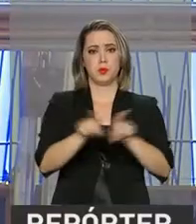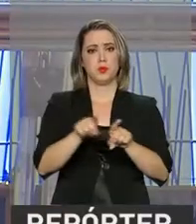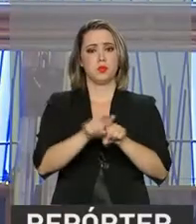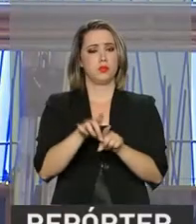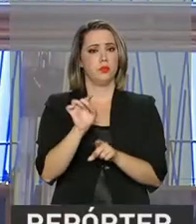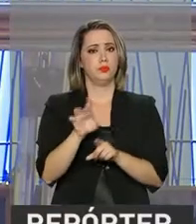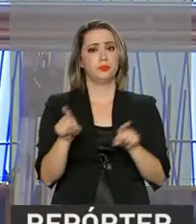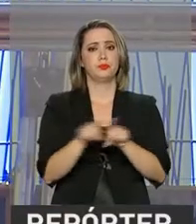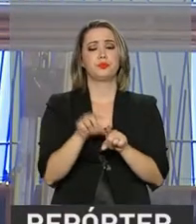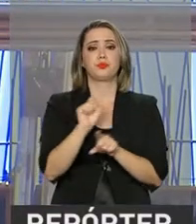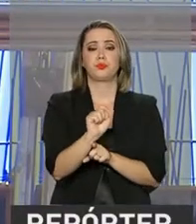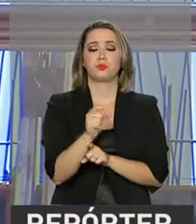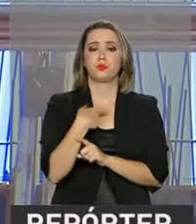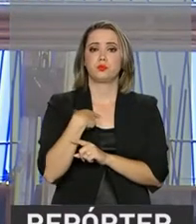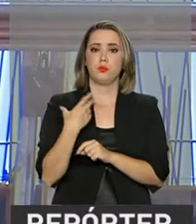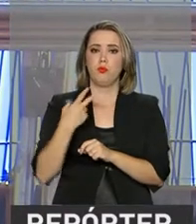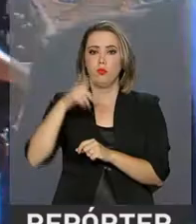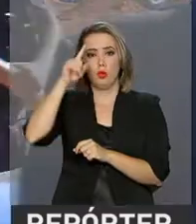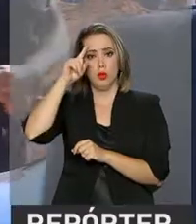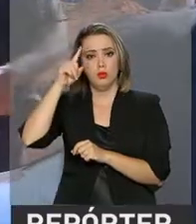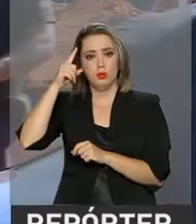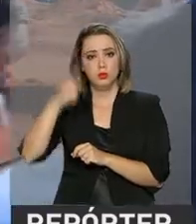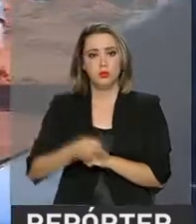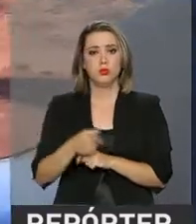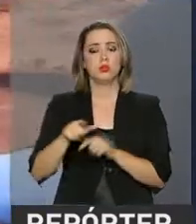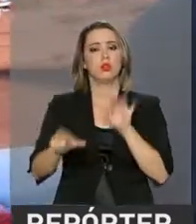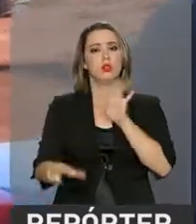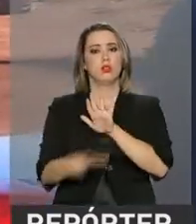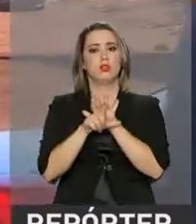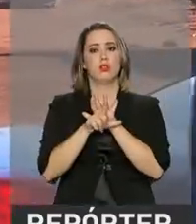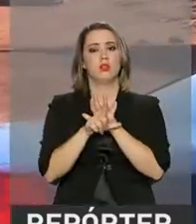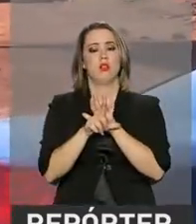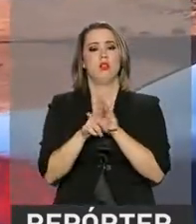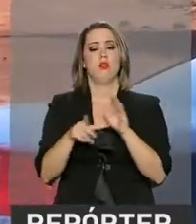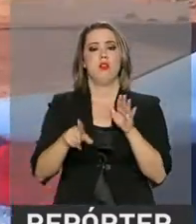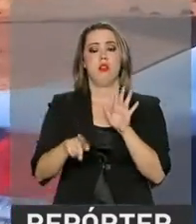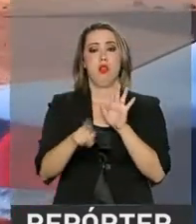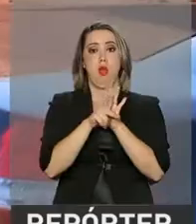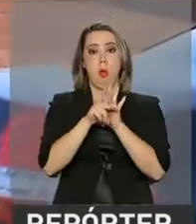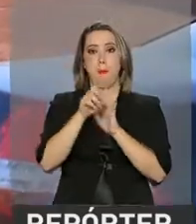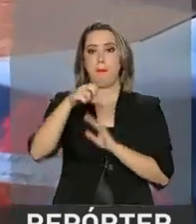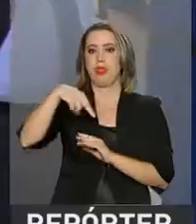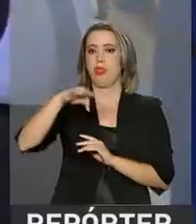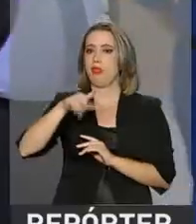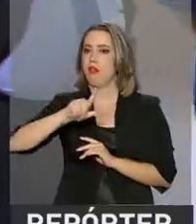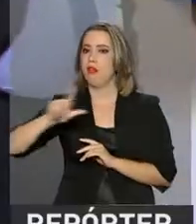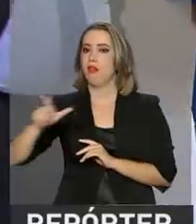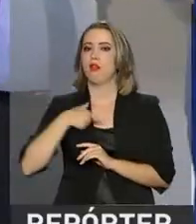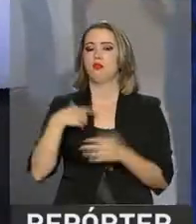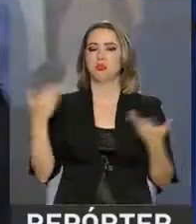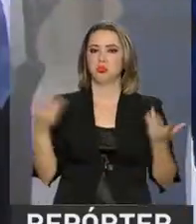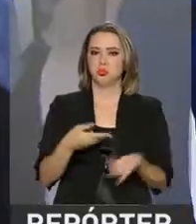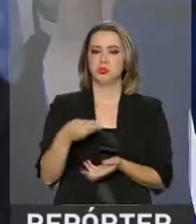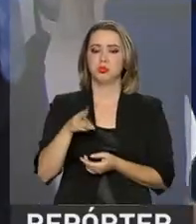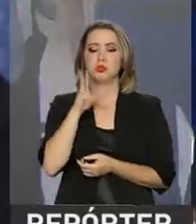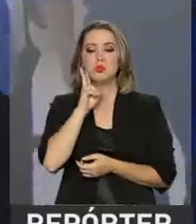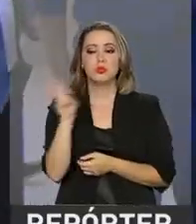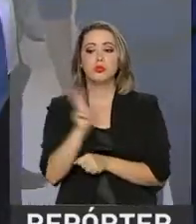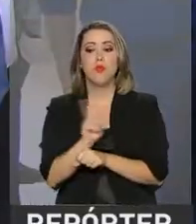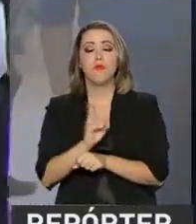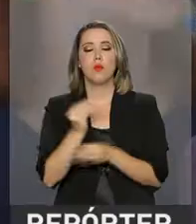determinações da lei de execução penal nesta segunda feira o ministro da justiça vistoriou as futuras